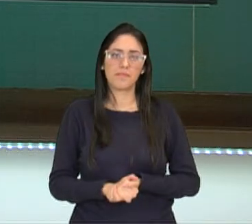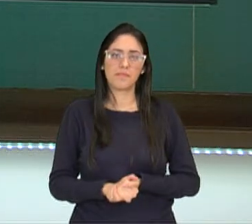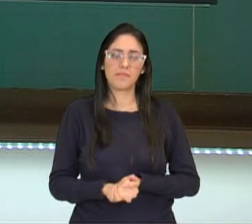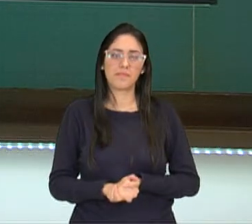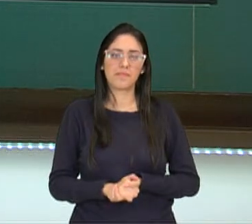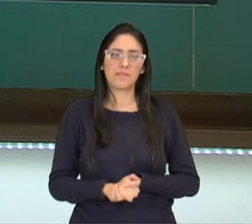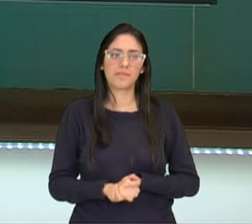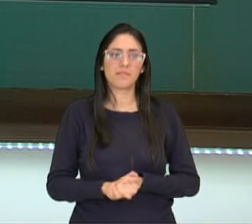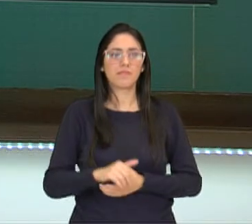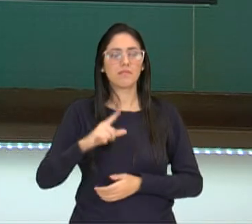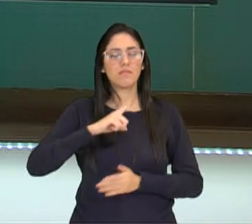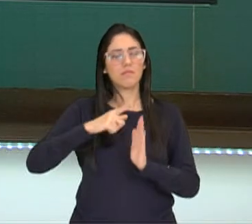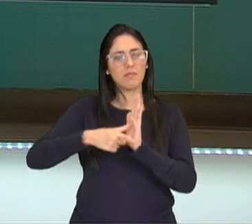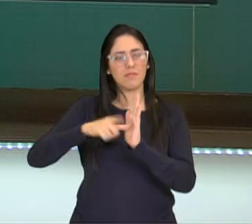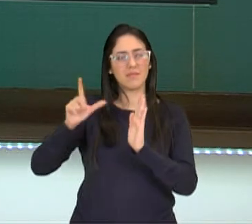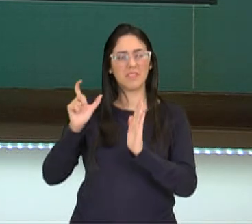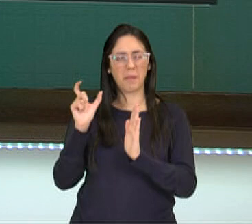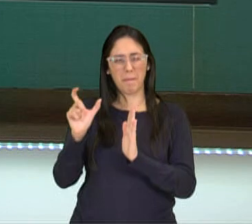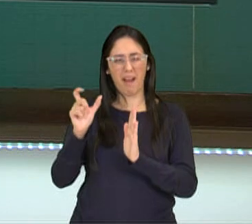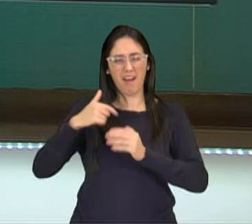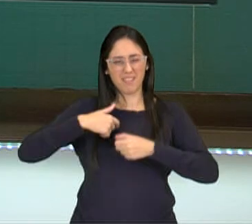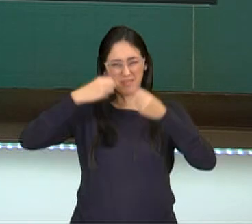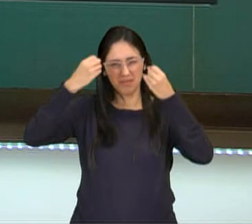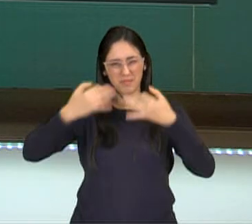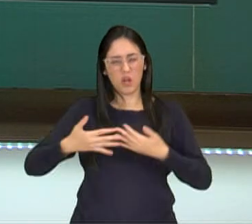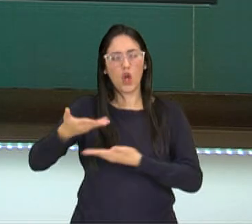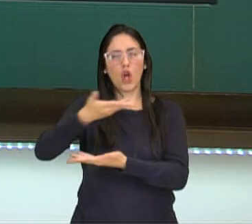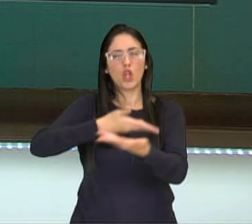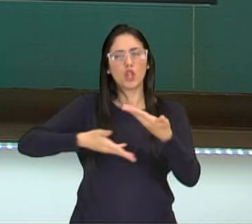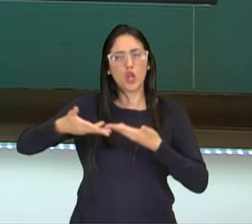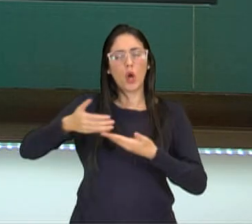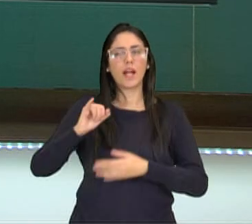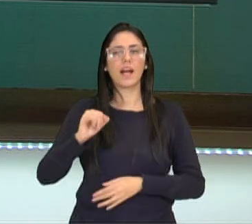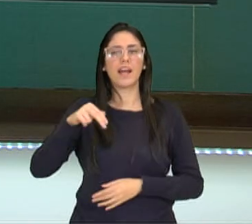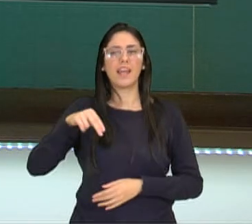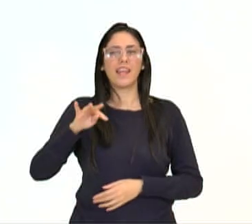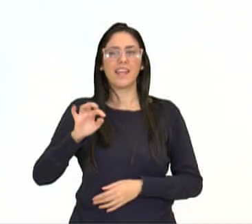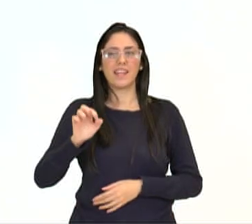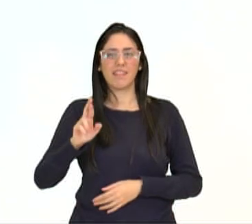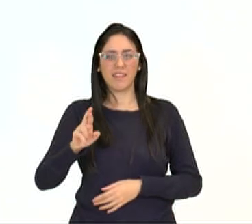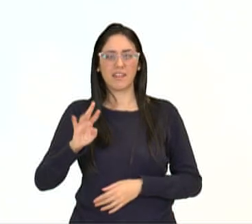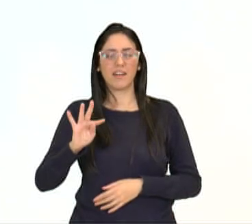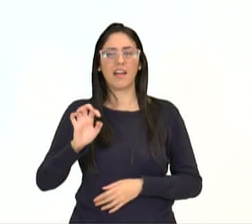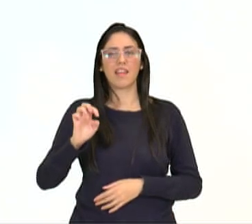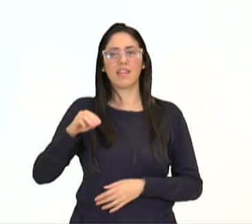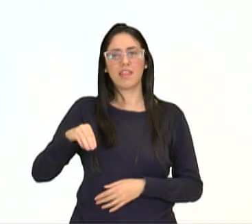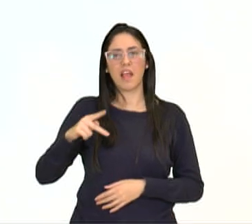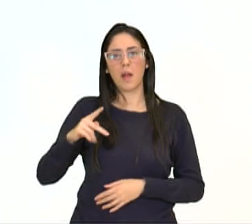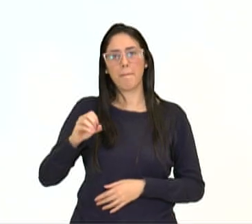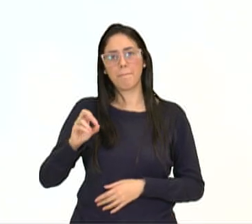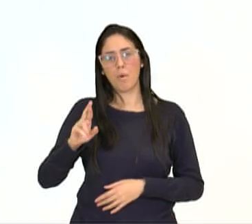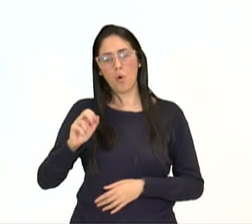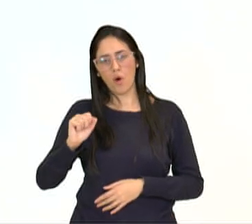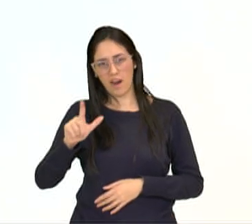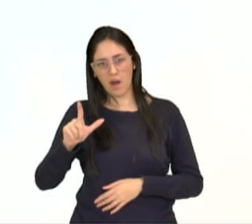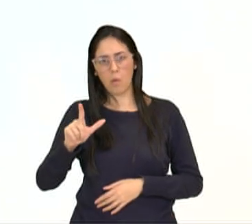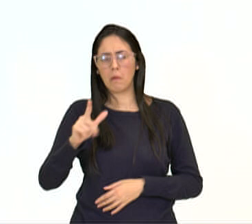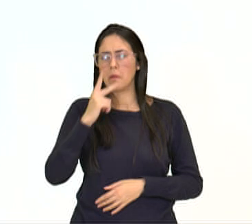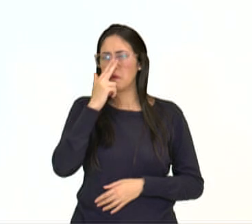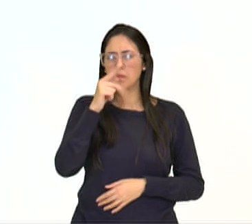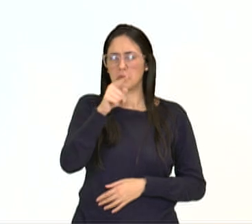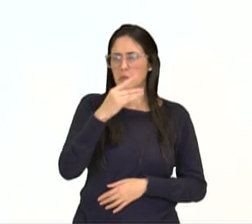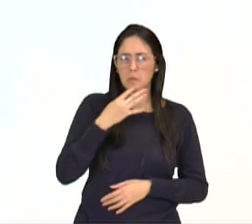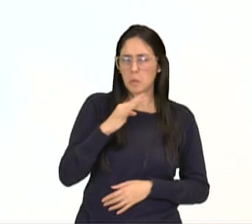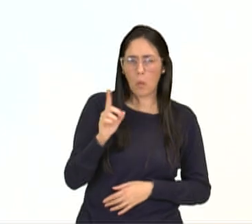termo no início da aula que a gente falou da troca intertemporal. Esse termo talvez seja muito novo para vocês, mas o que